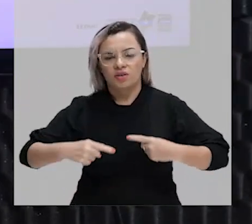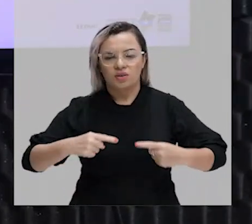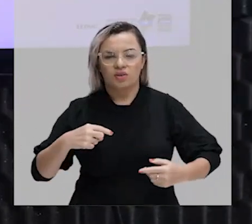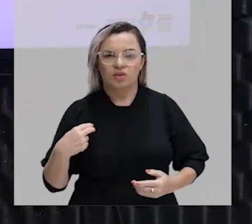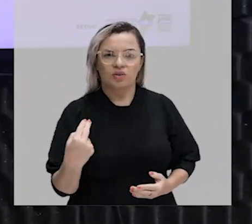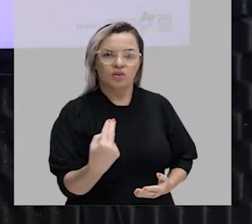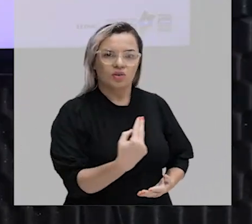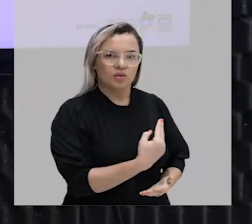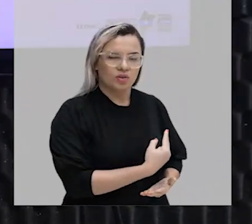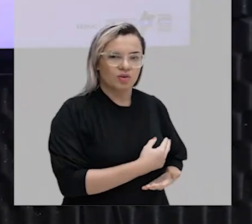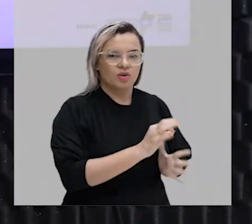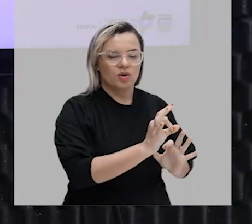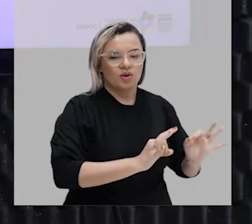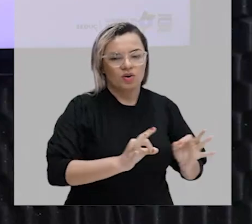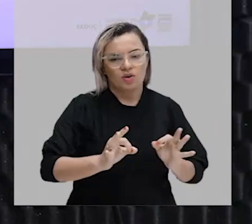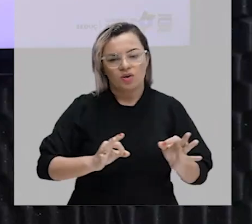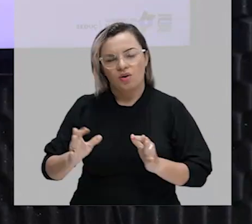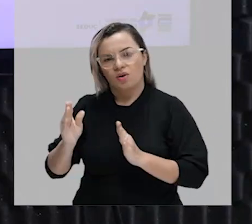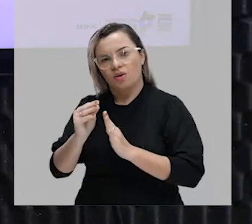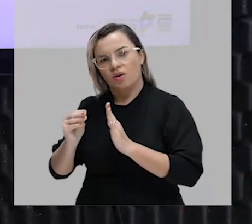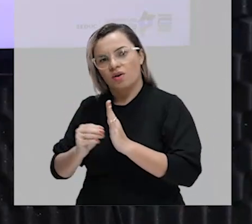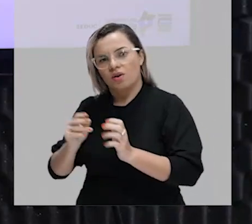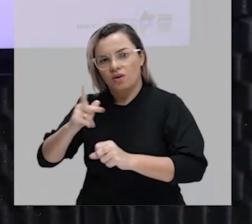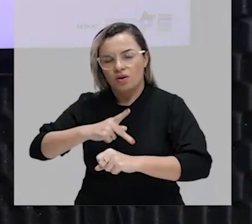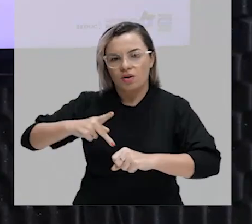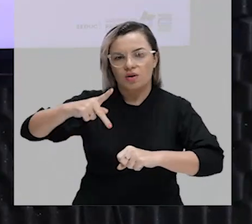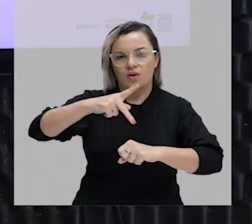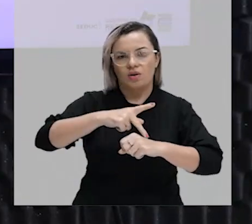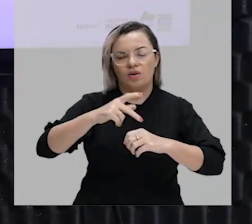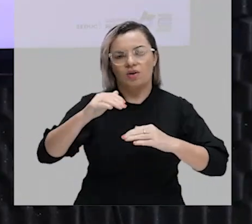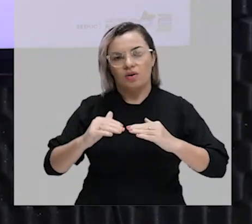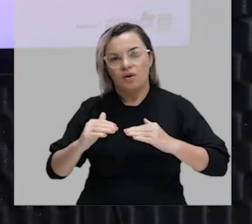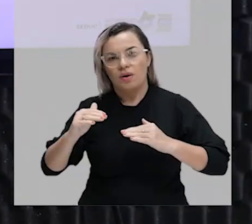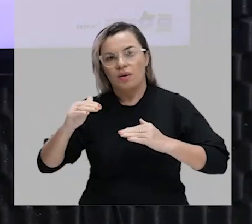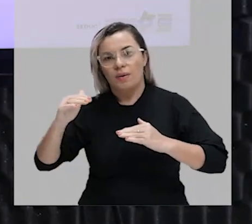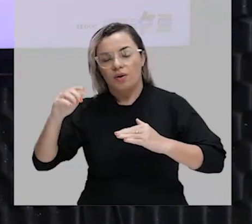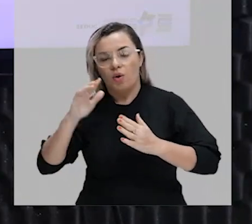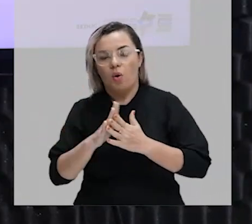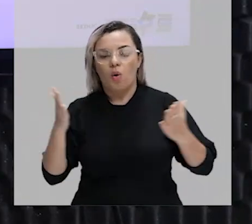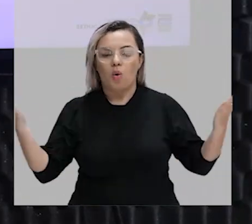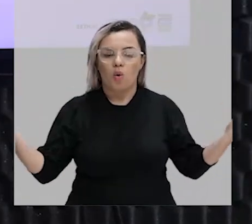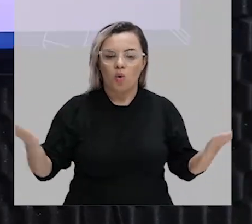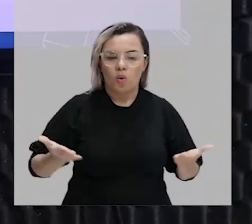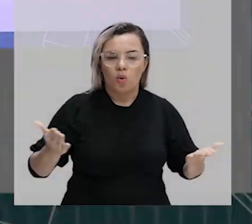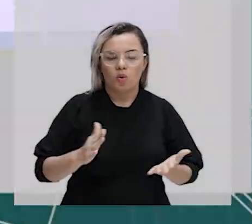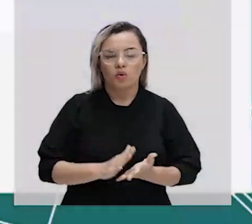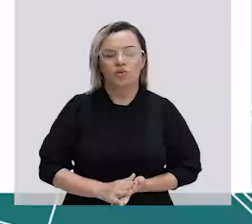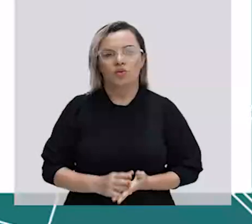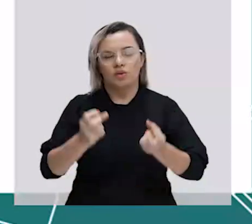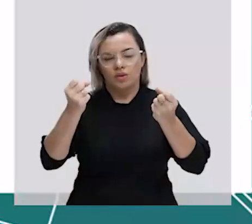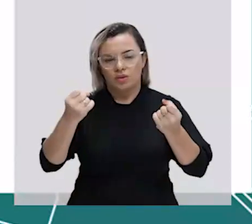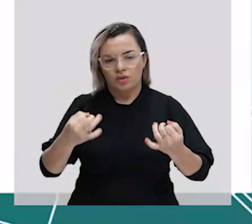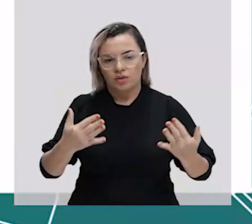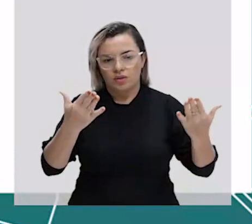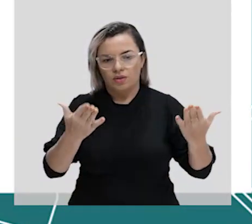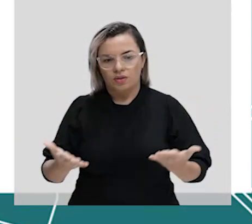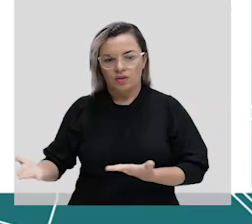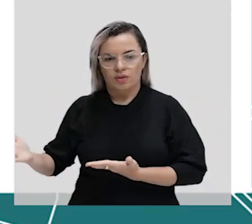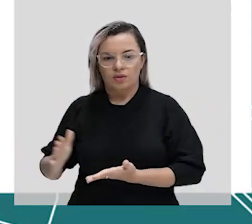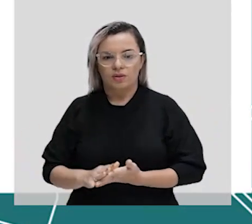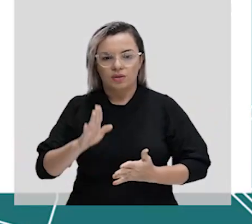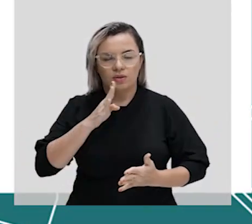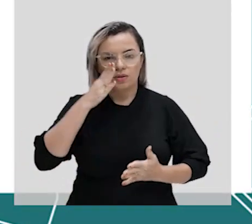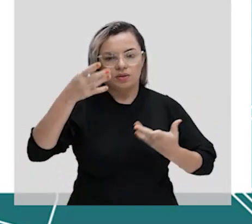aí em um ciclo de aulas onde nós já falamos sobre os países emergentes e hoje, né, nós vamos falar sobre as